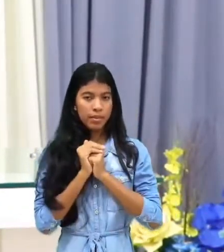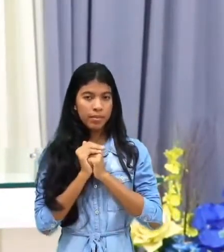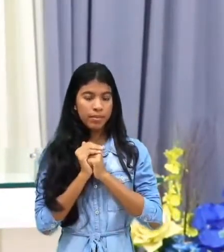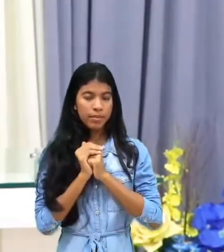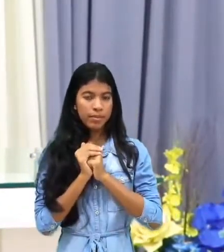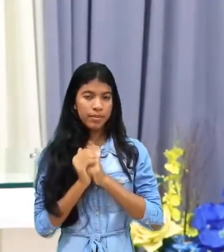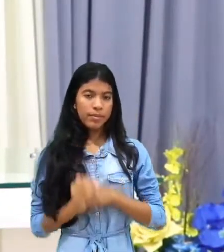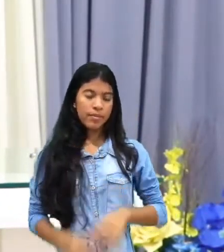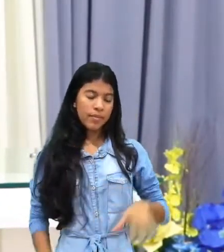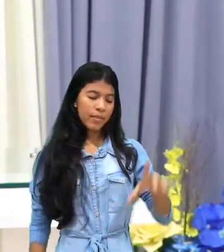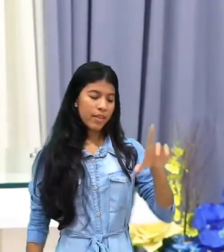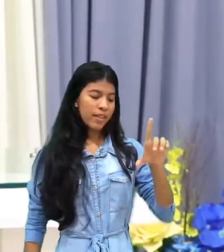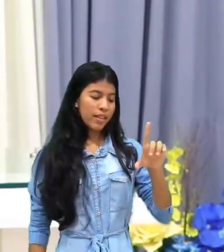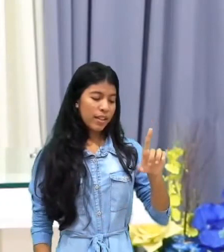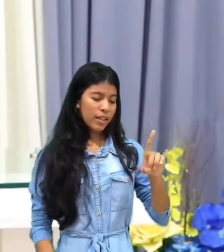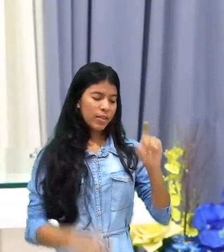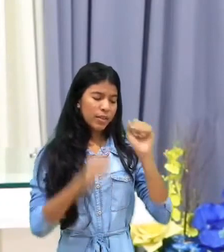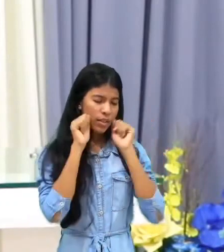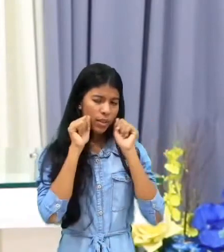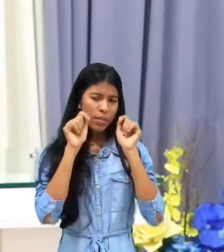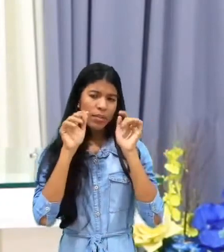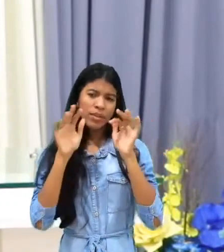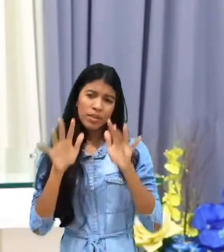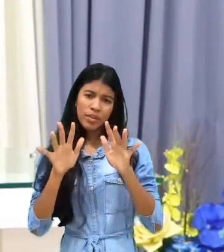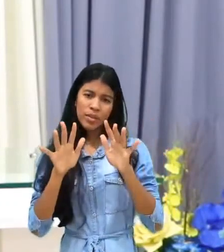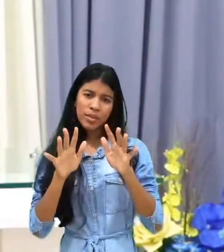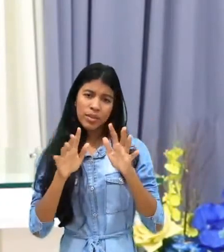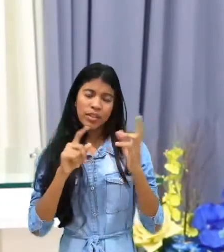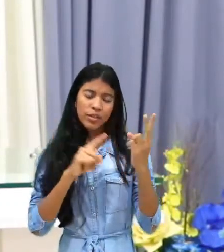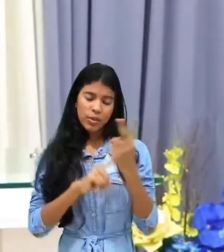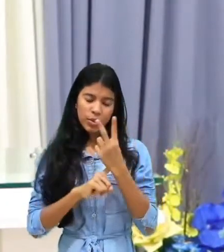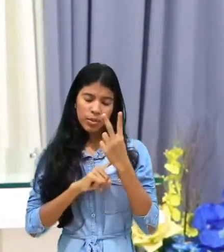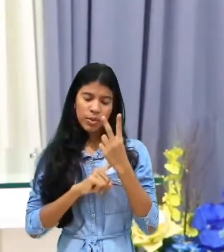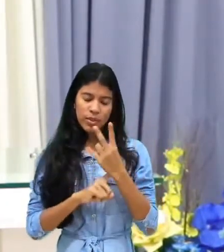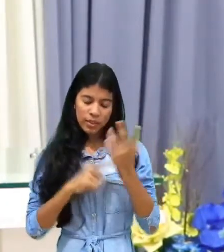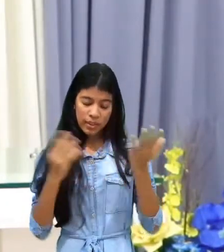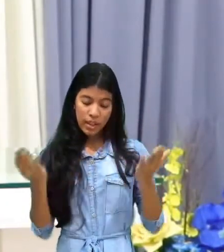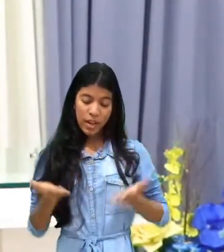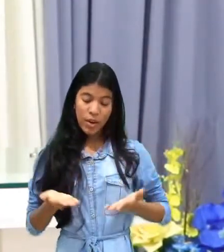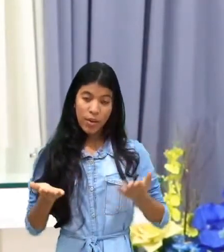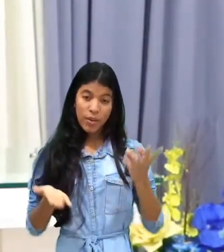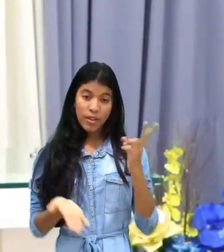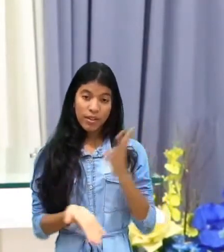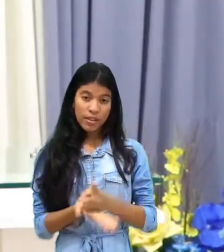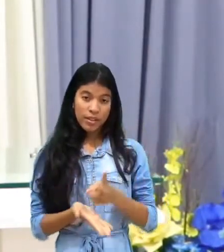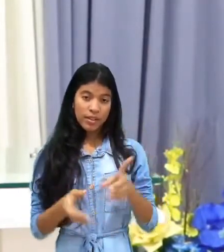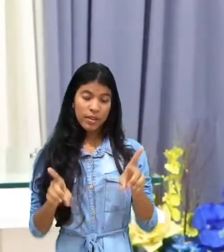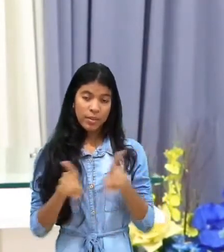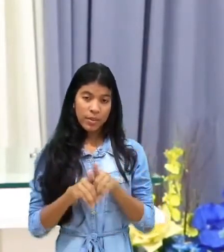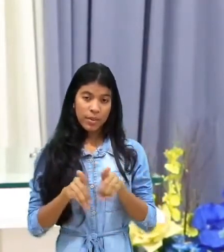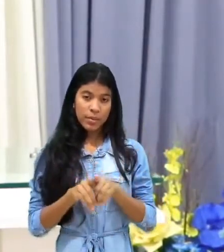Deus nos abençoe, que Deus nos guarde agora e sempre.